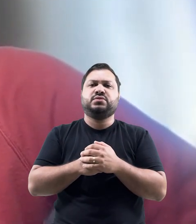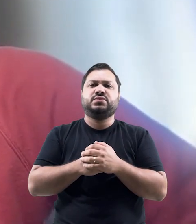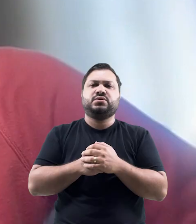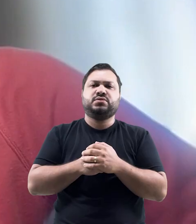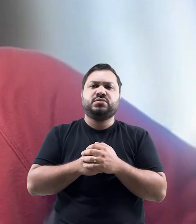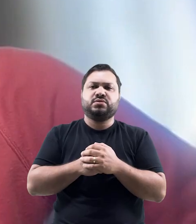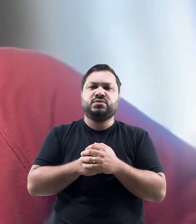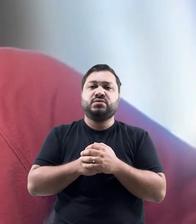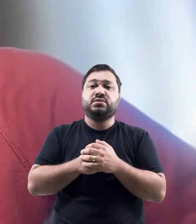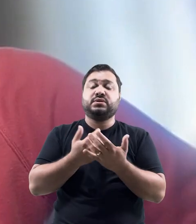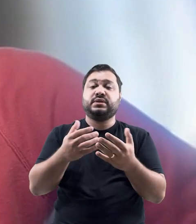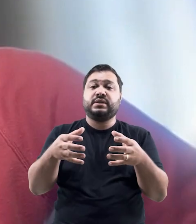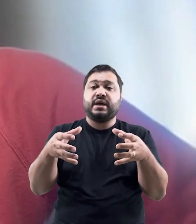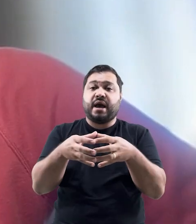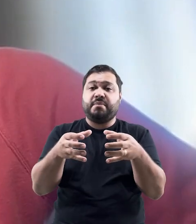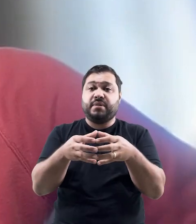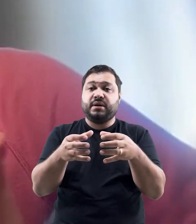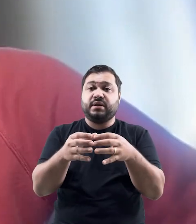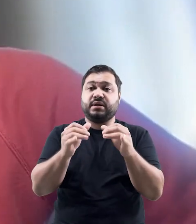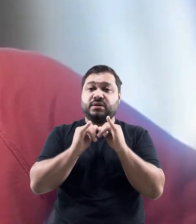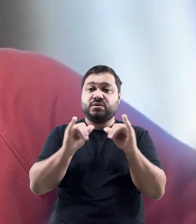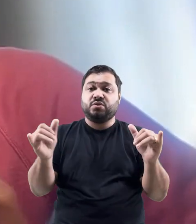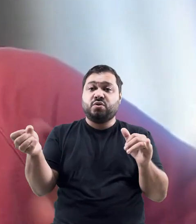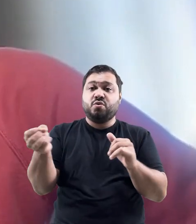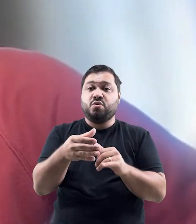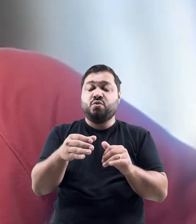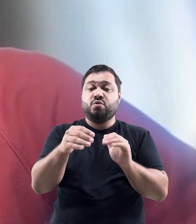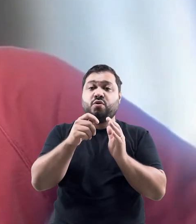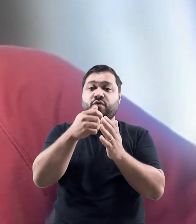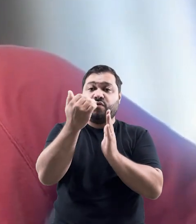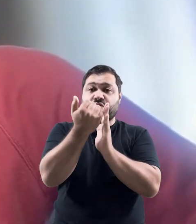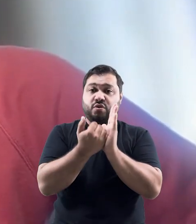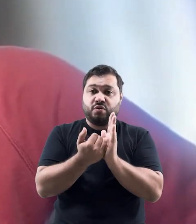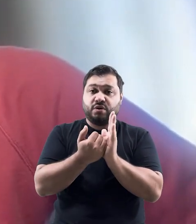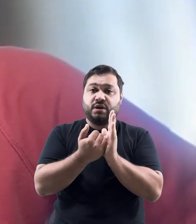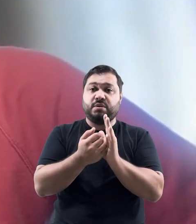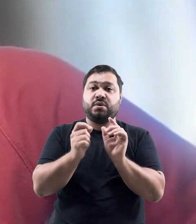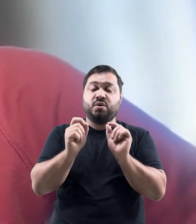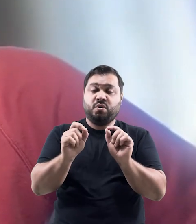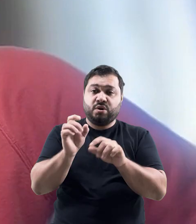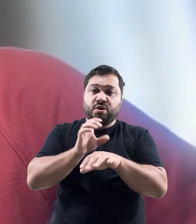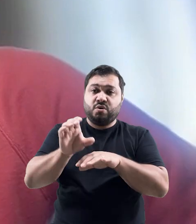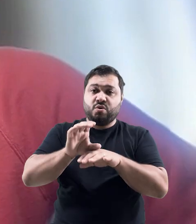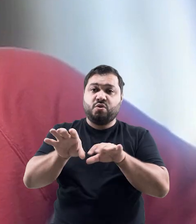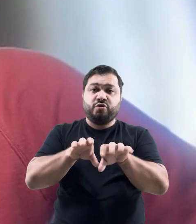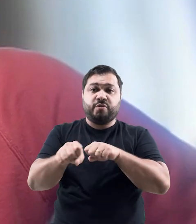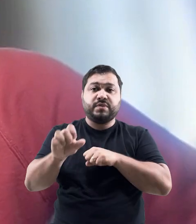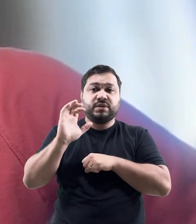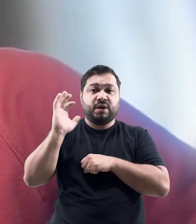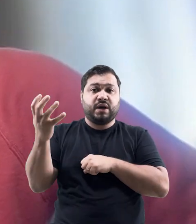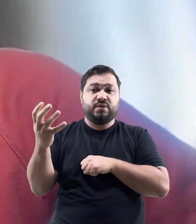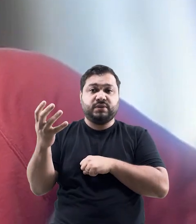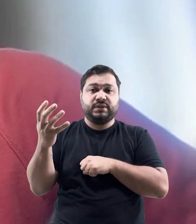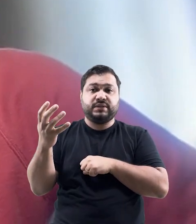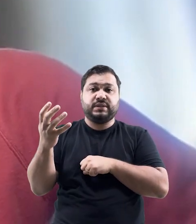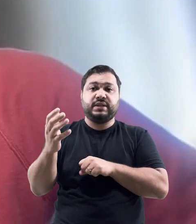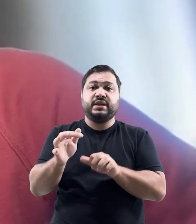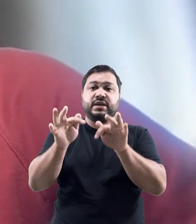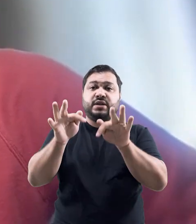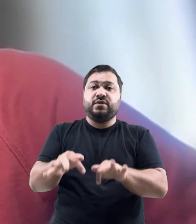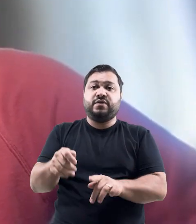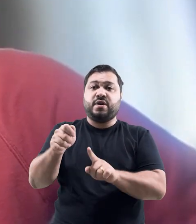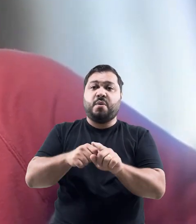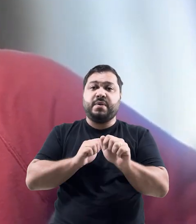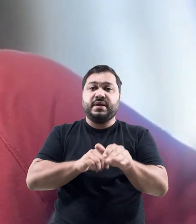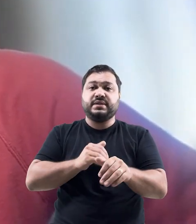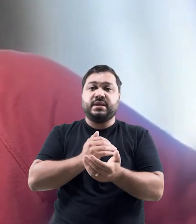E a banca soltou um novo cronograma em que o curso de formação aconteceria no final de